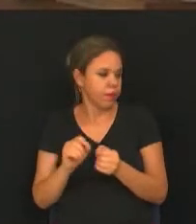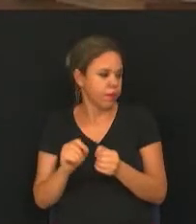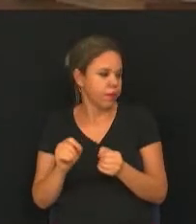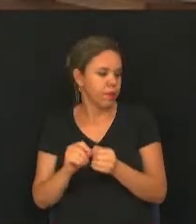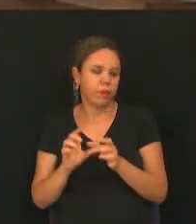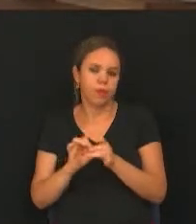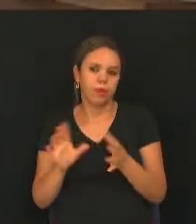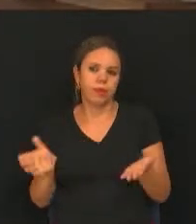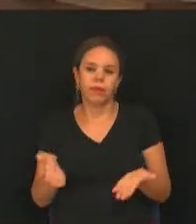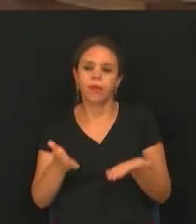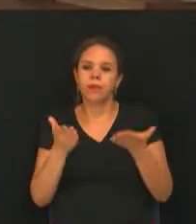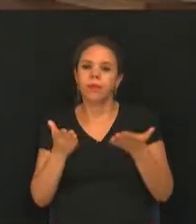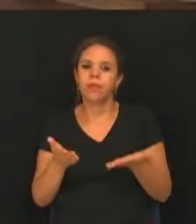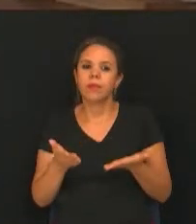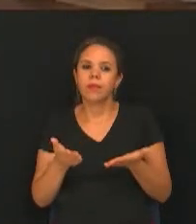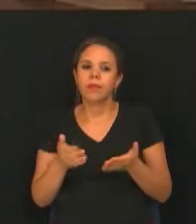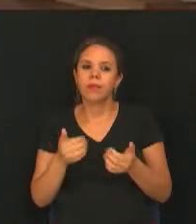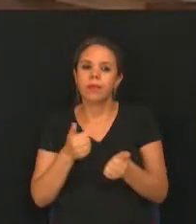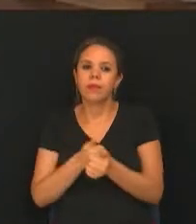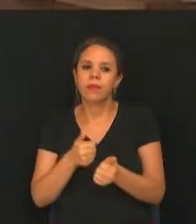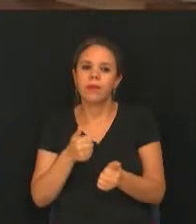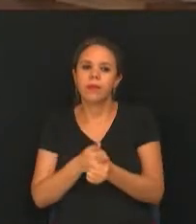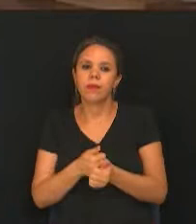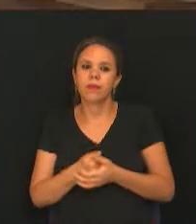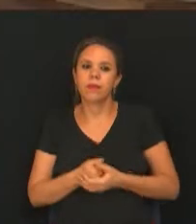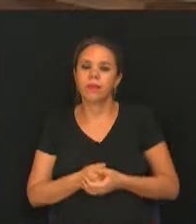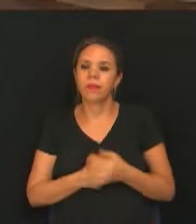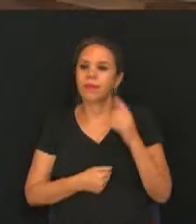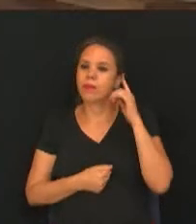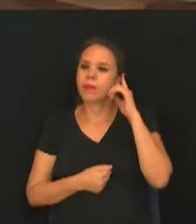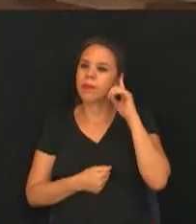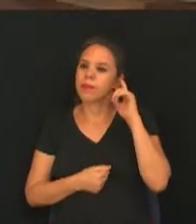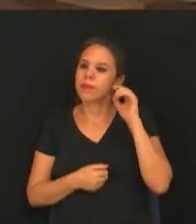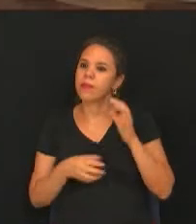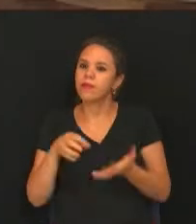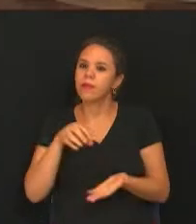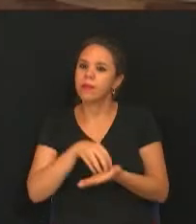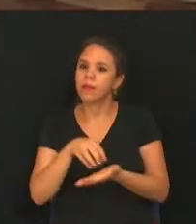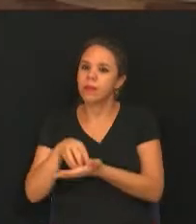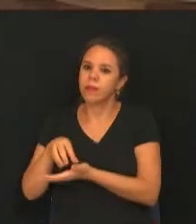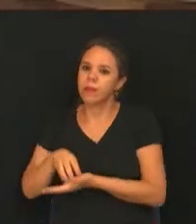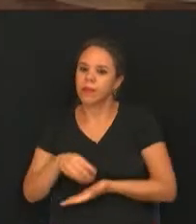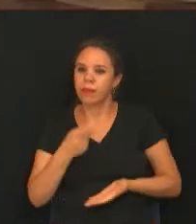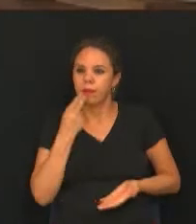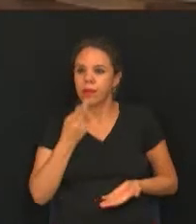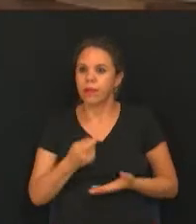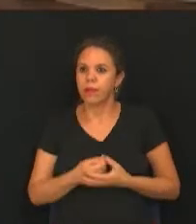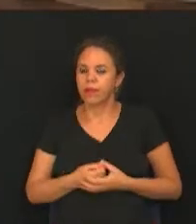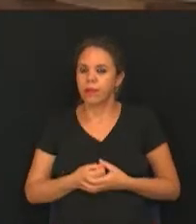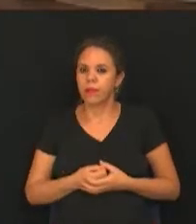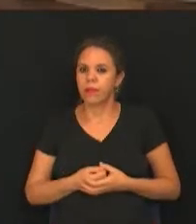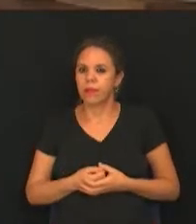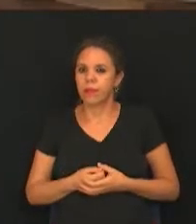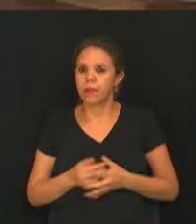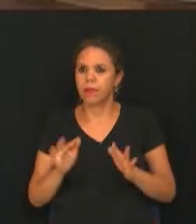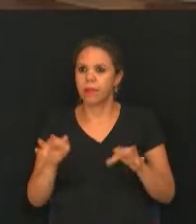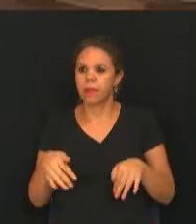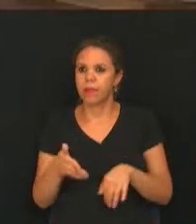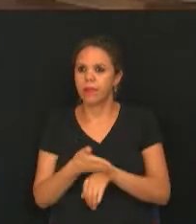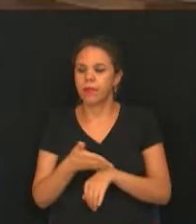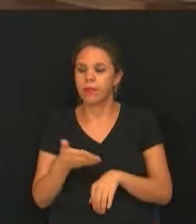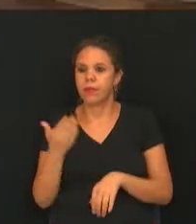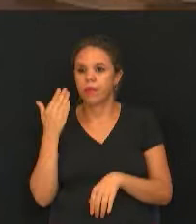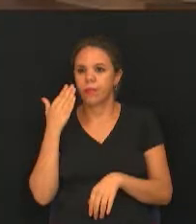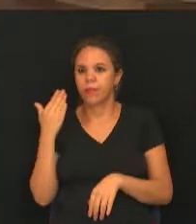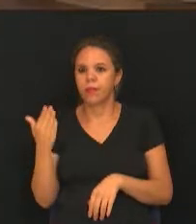despachando para a viatura mais próxima, né? Seja dentro desses 6 quartéis aí que eu acabei de citar. Vou encerrar a sua participação, Tenente,